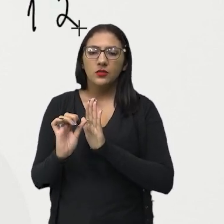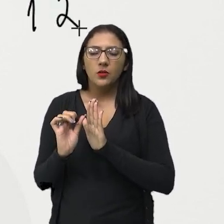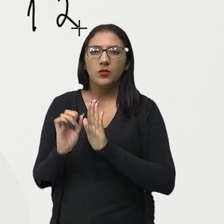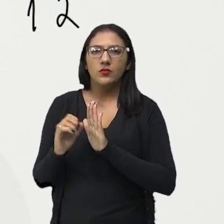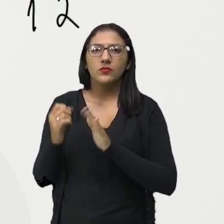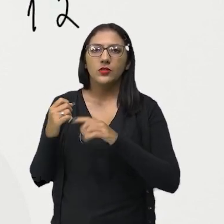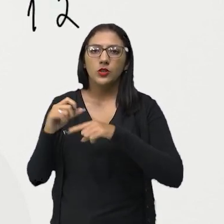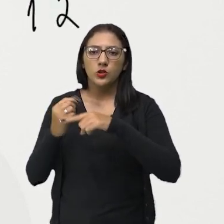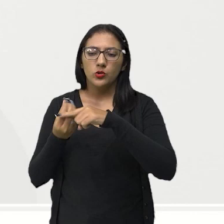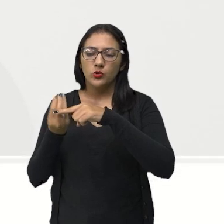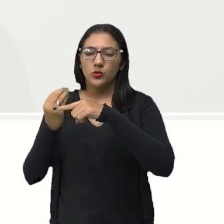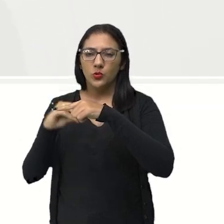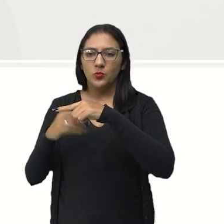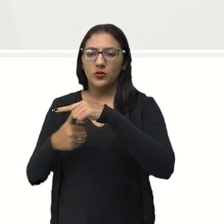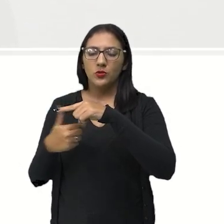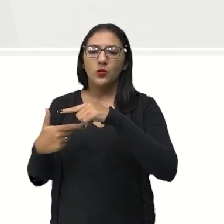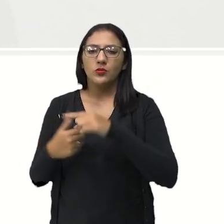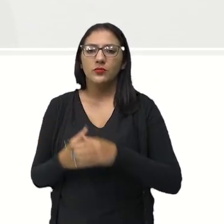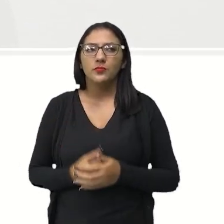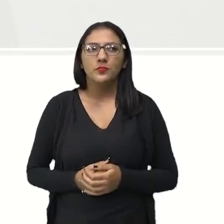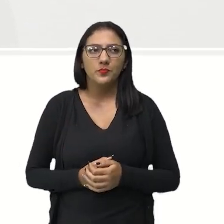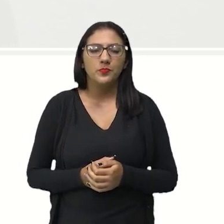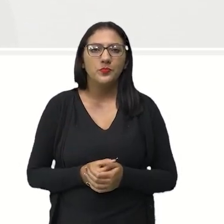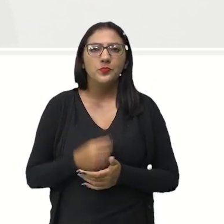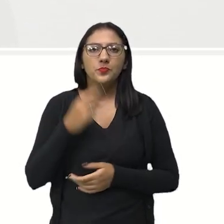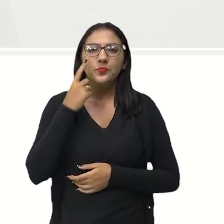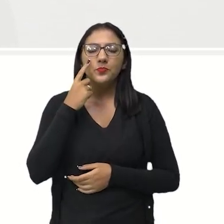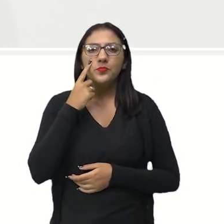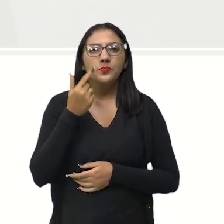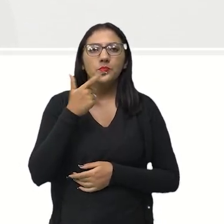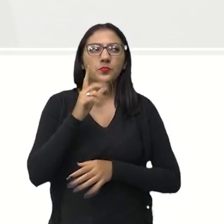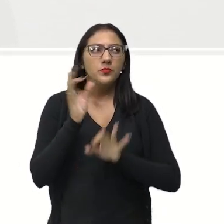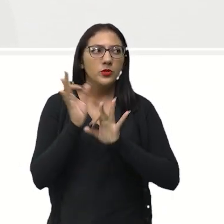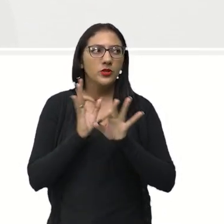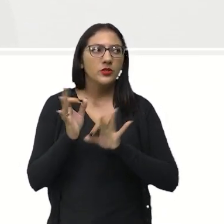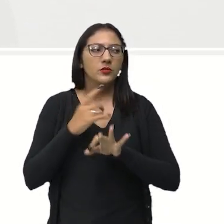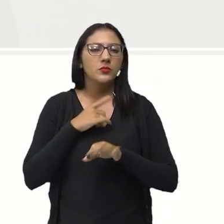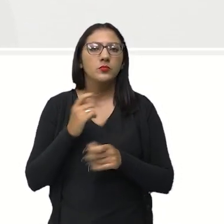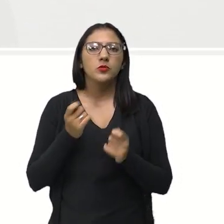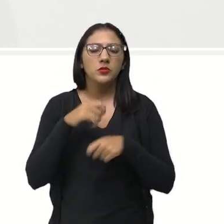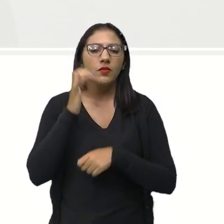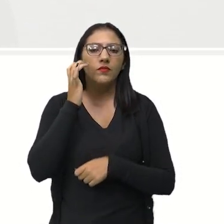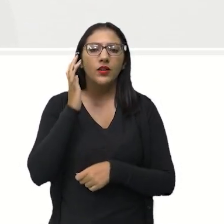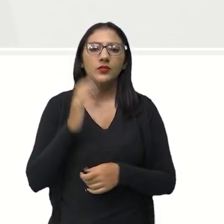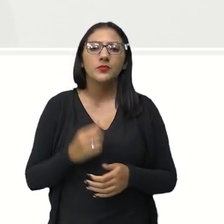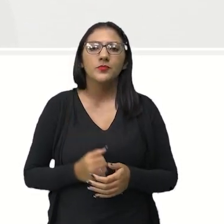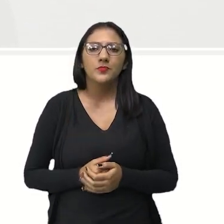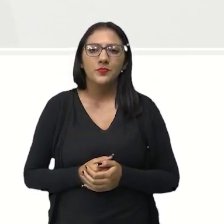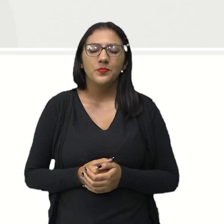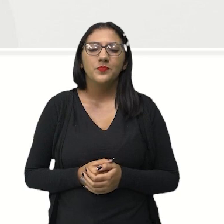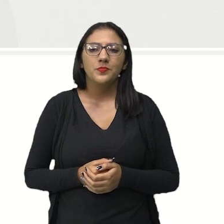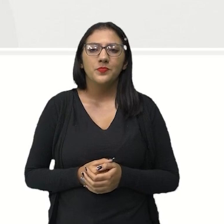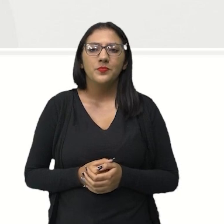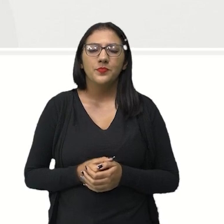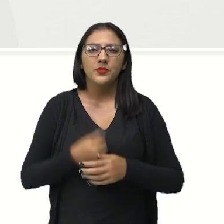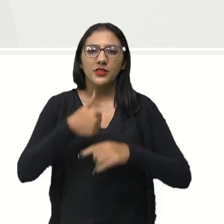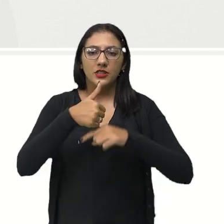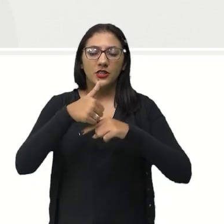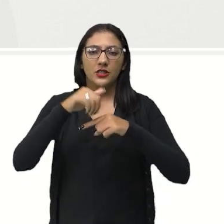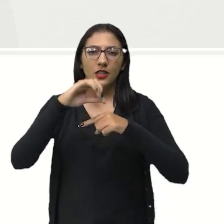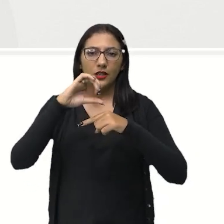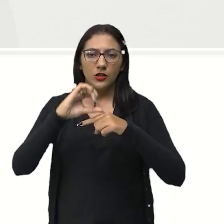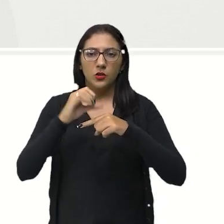bom? Vou colocar aqui mais para cima, para não conflitar com nada, tá? 19 sobre